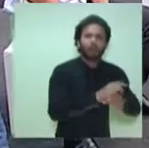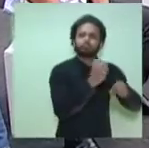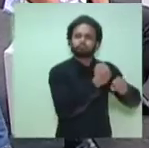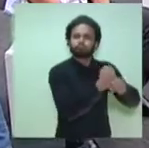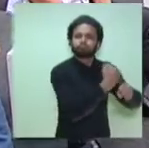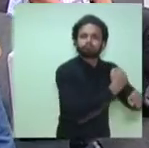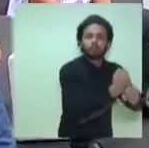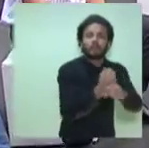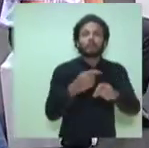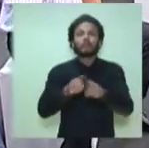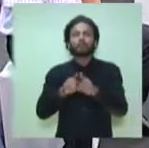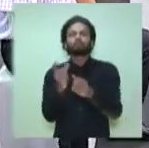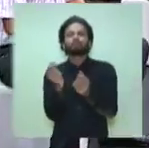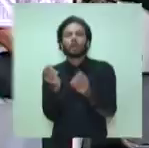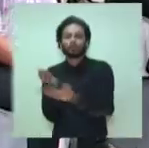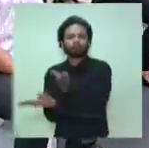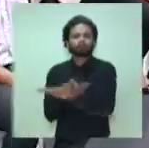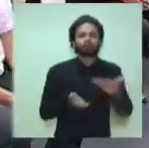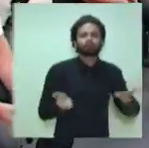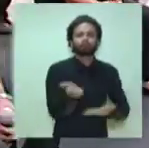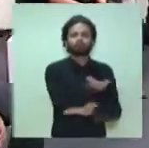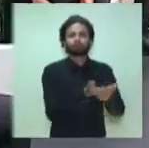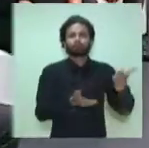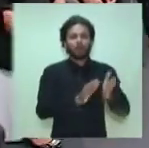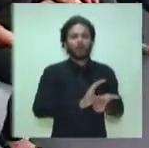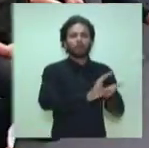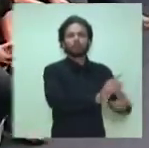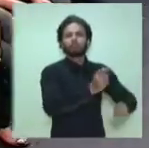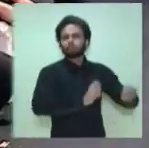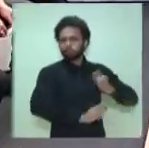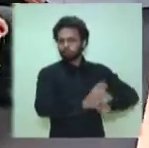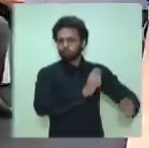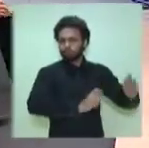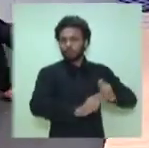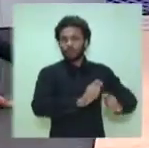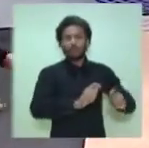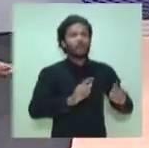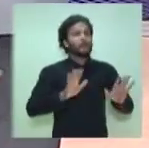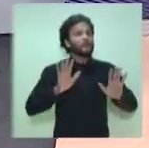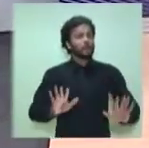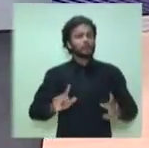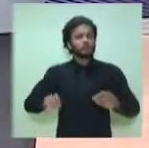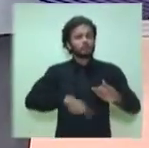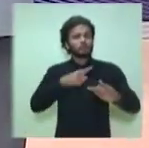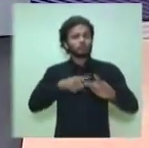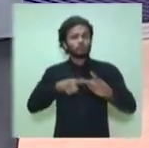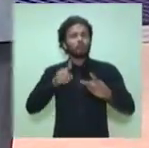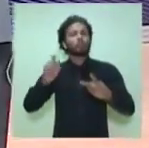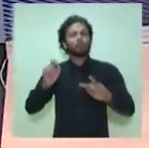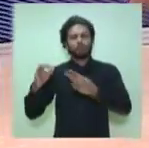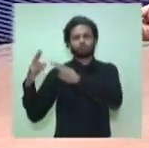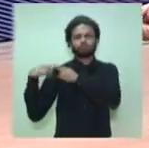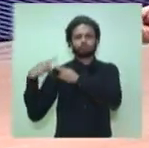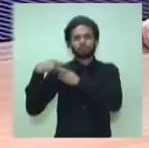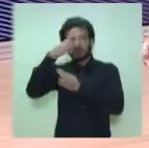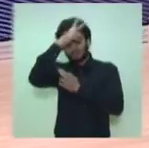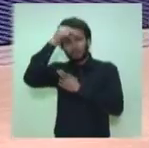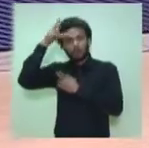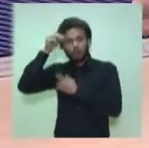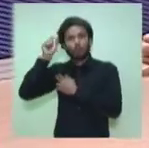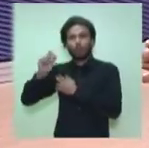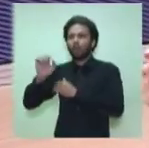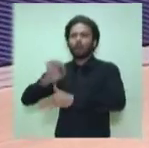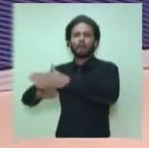dinheiro circulando no mercado e favorecendo a atividade econômica. A segunda coisa tem a ver com a responsabilidade da prefeitura com seus